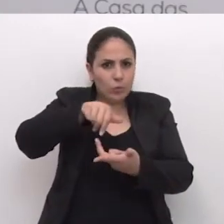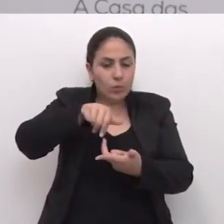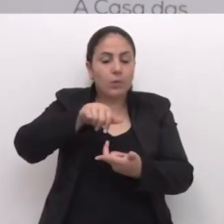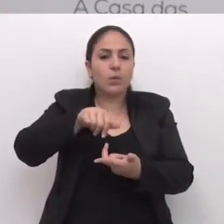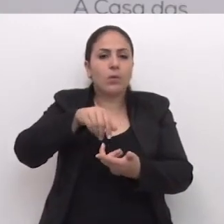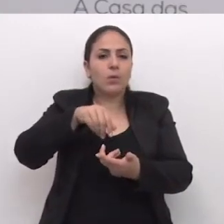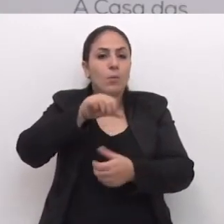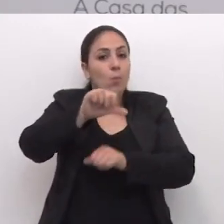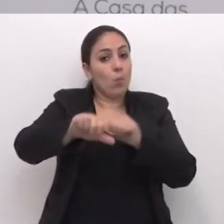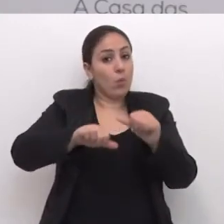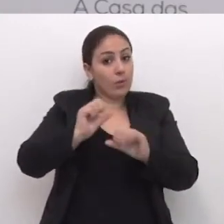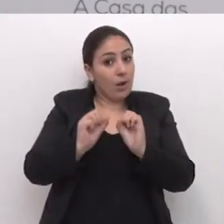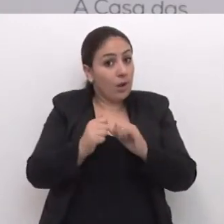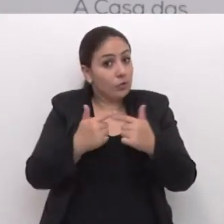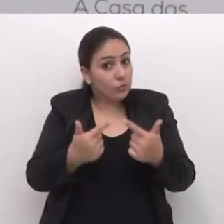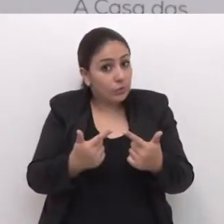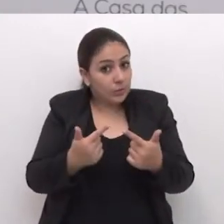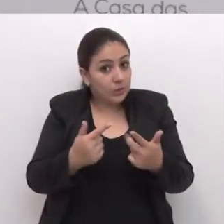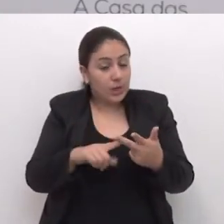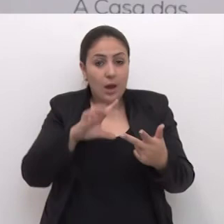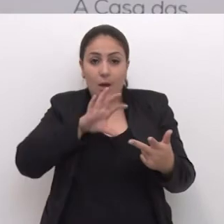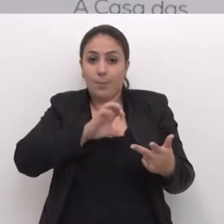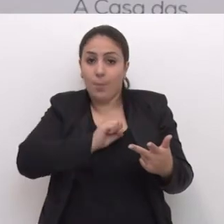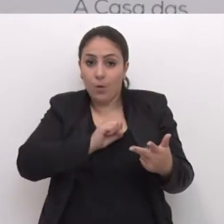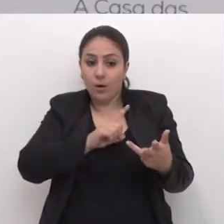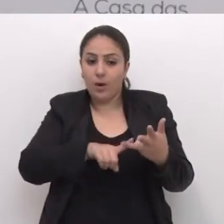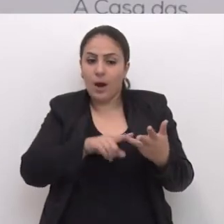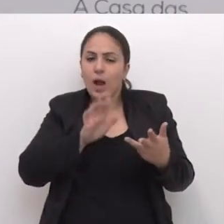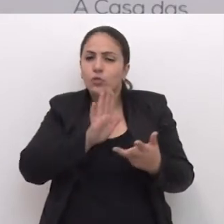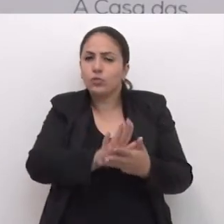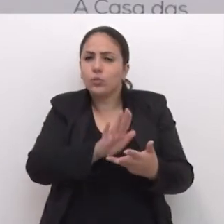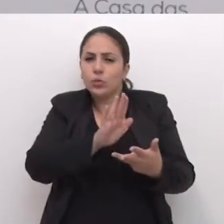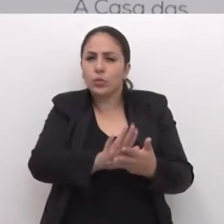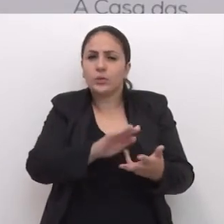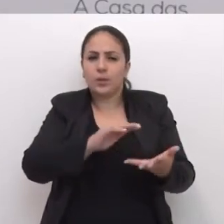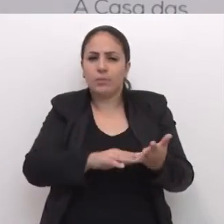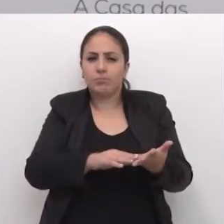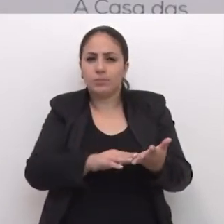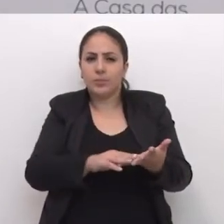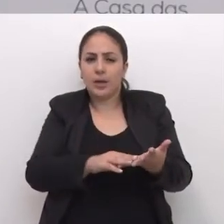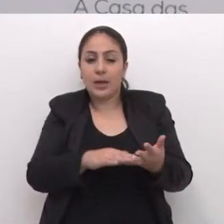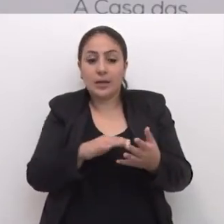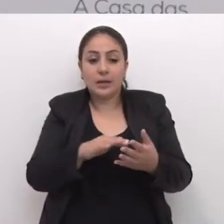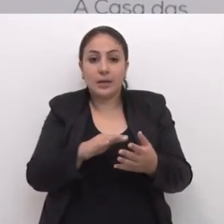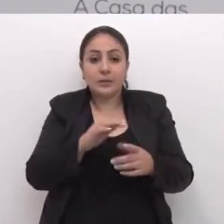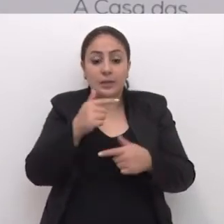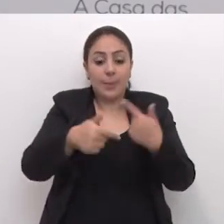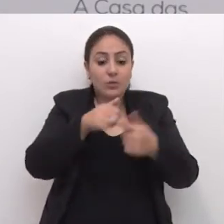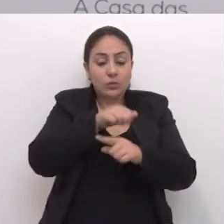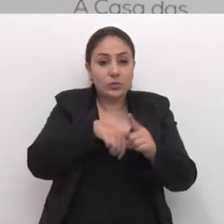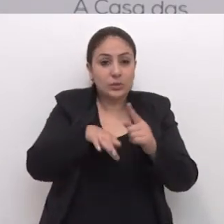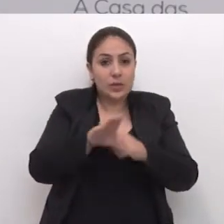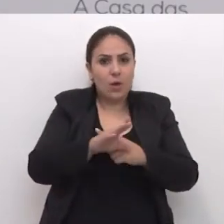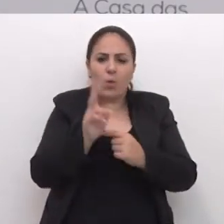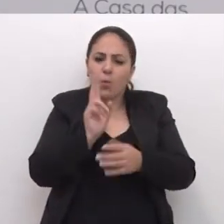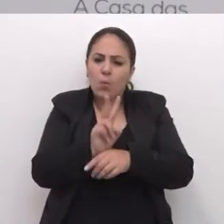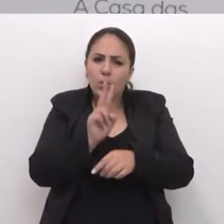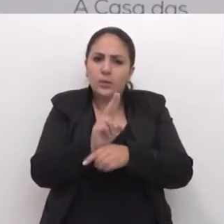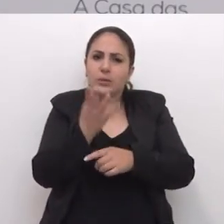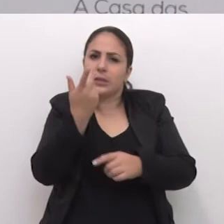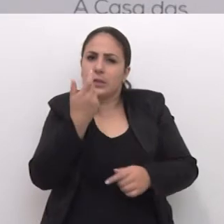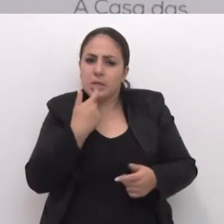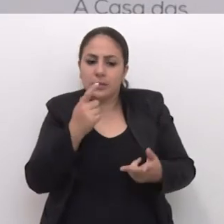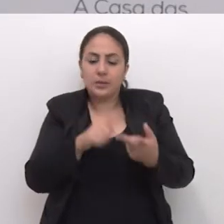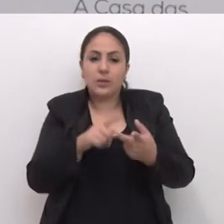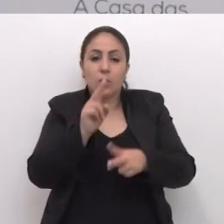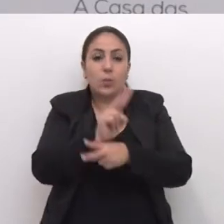ele muda com atitudes, com amor, com caridade, com fraternidade, com assistência social, cuidando